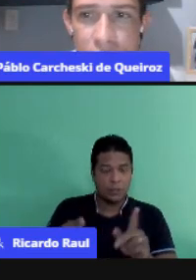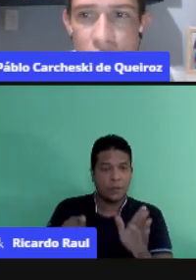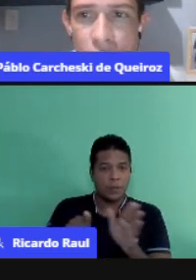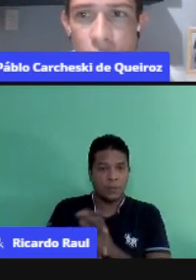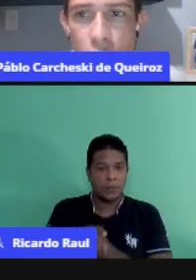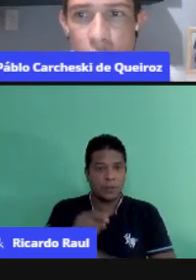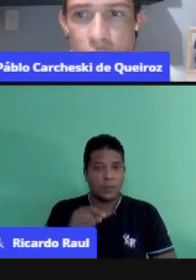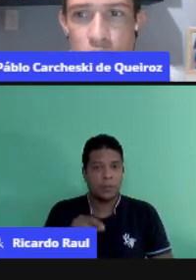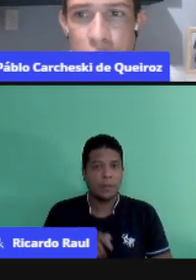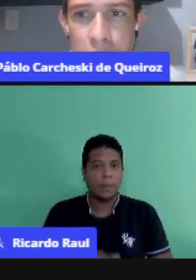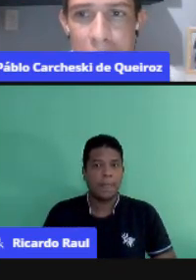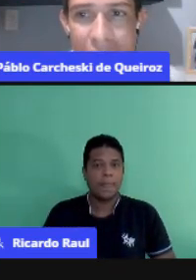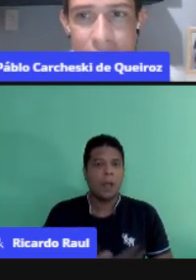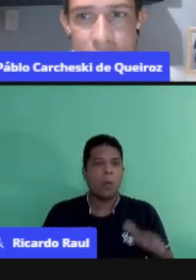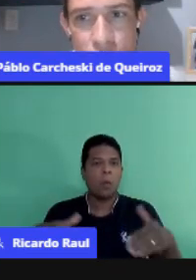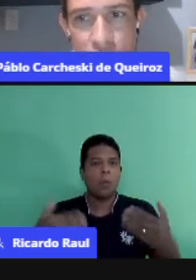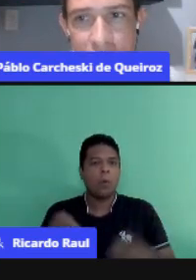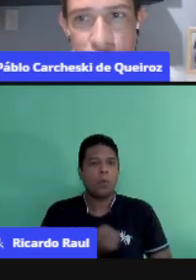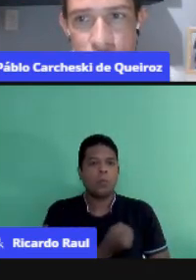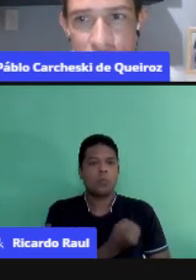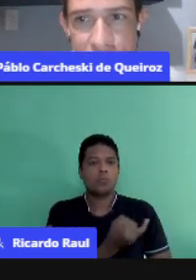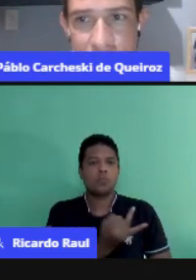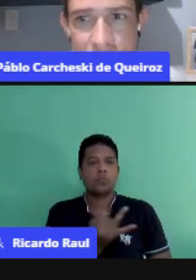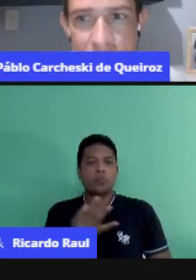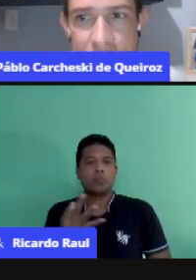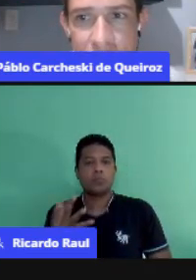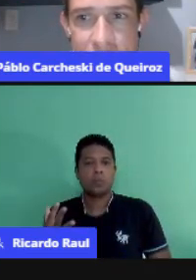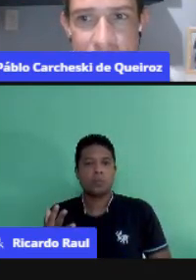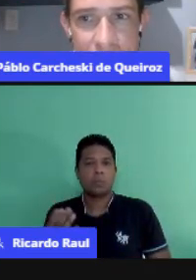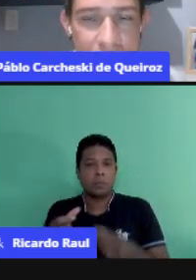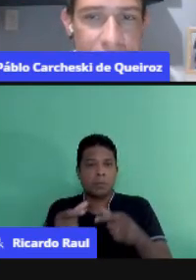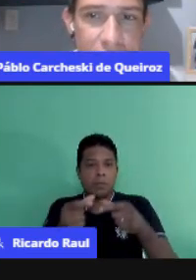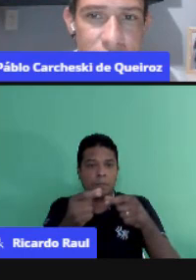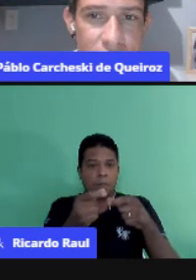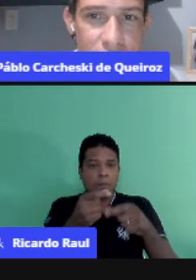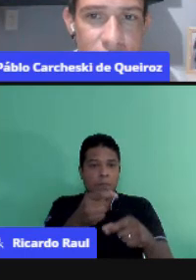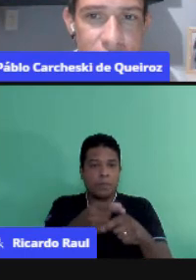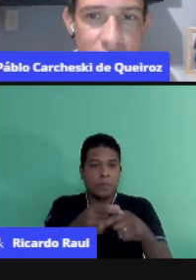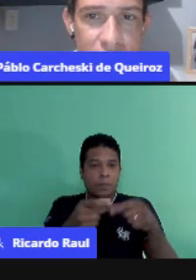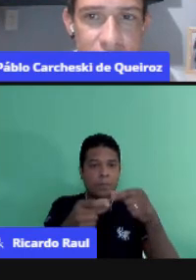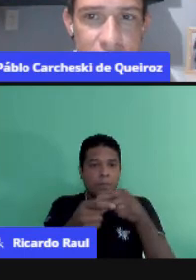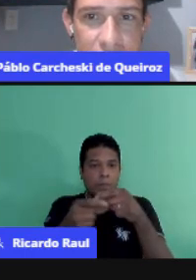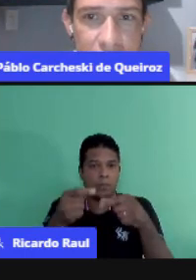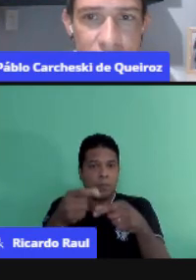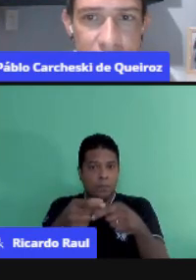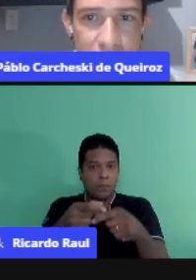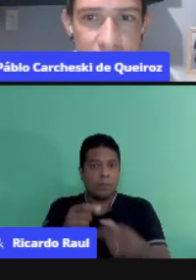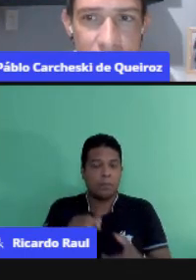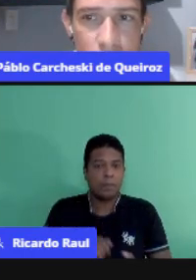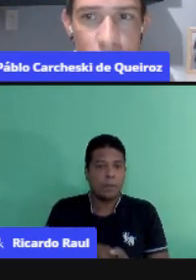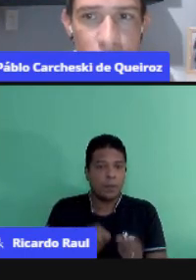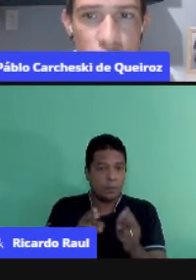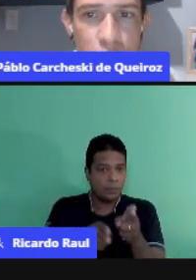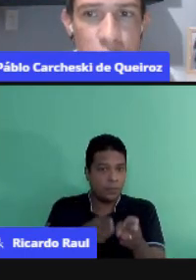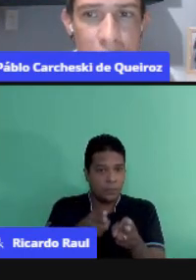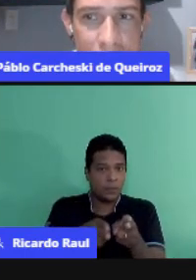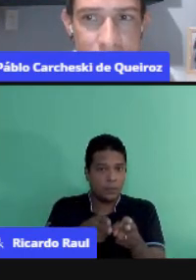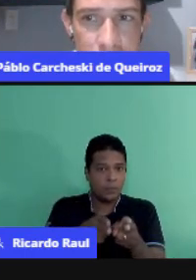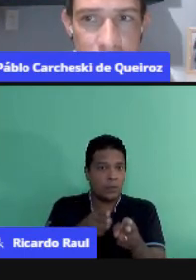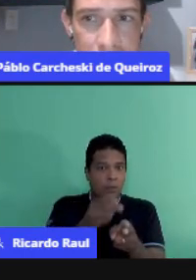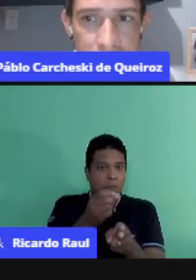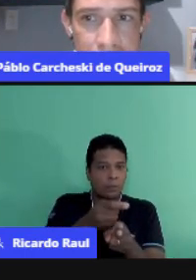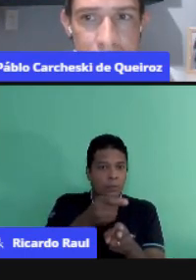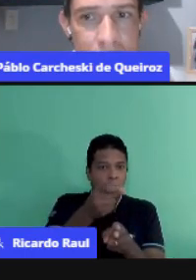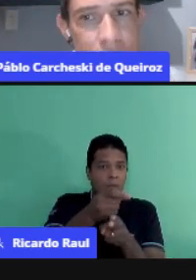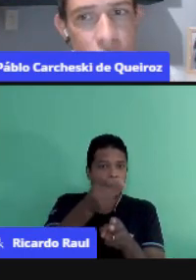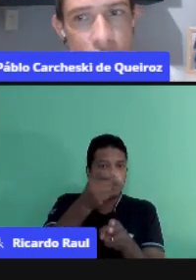aqui primeiro, ó. Qual é o número máximo de caixotes que ele está carregando, né? Então esse vagão aqui, né? Qual que é o número